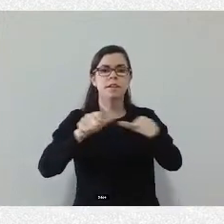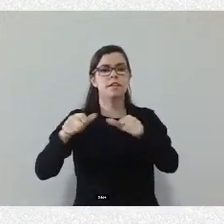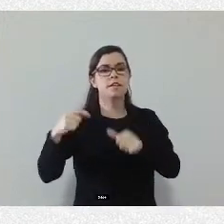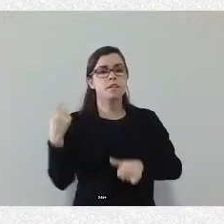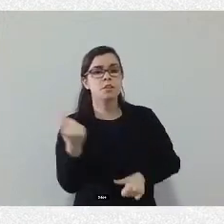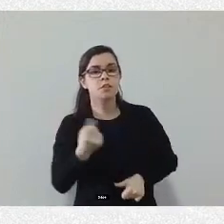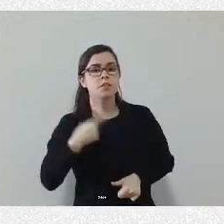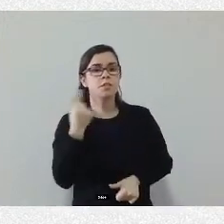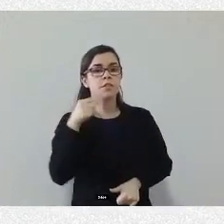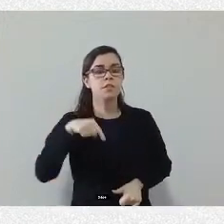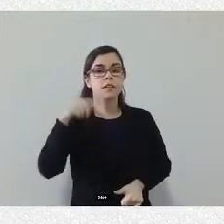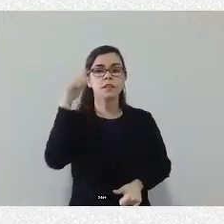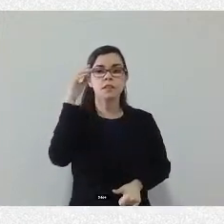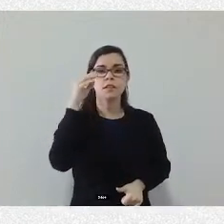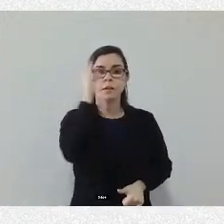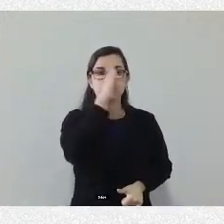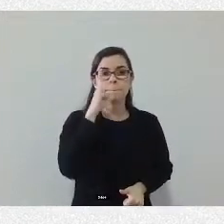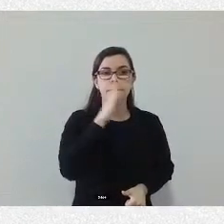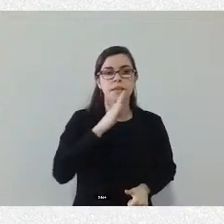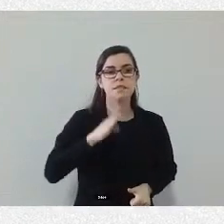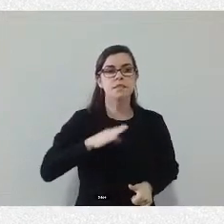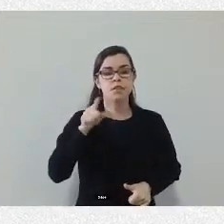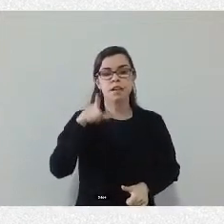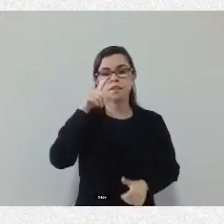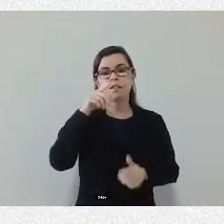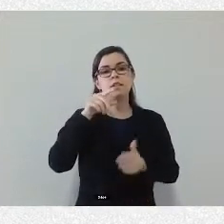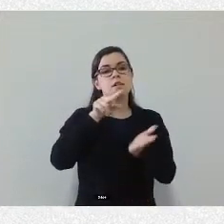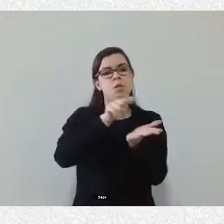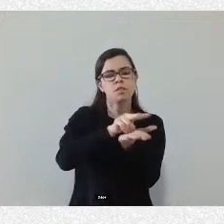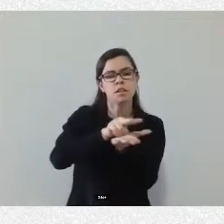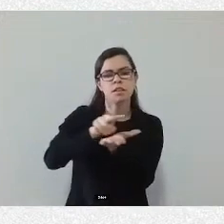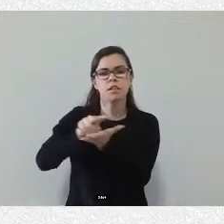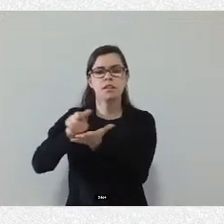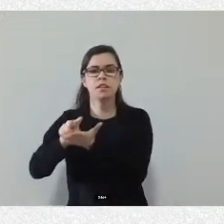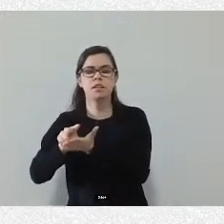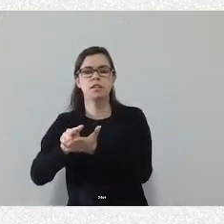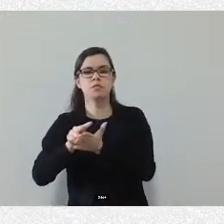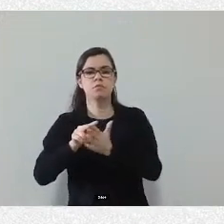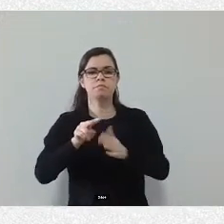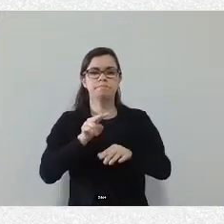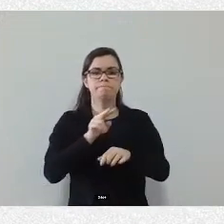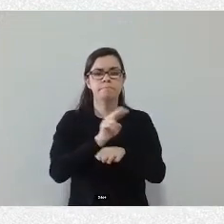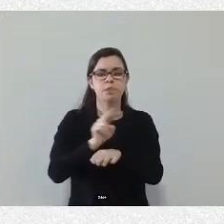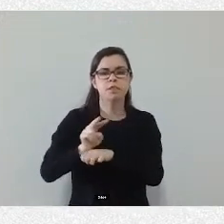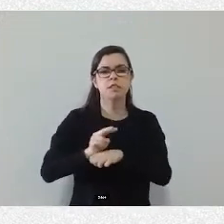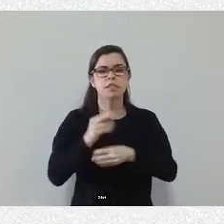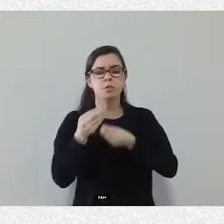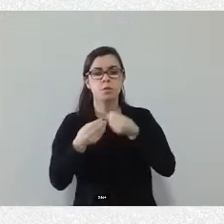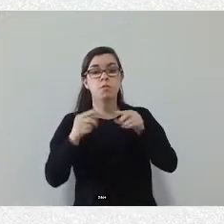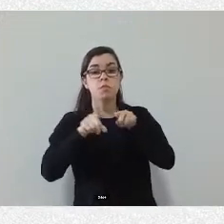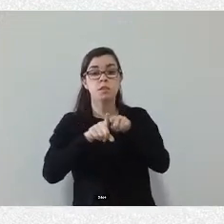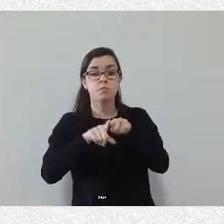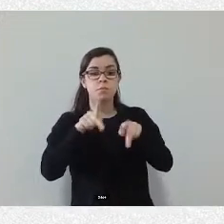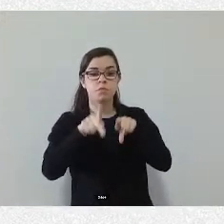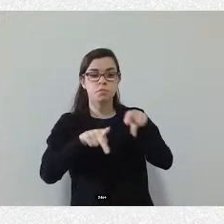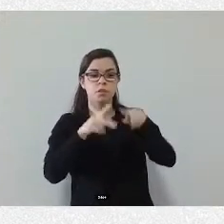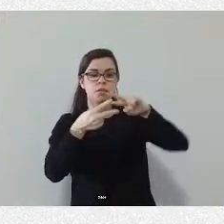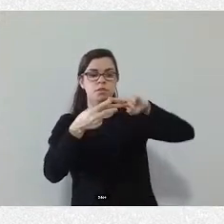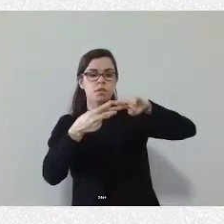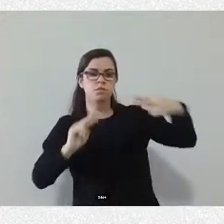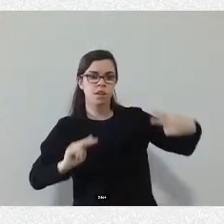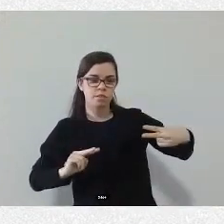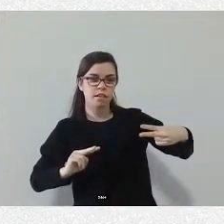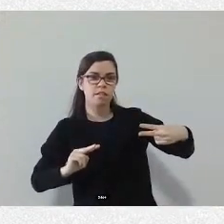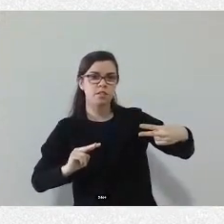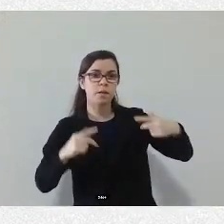peculiaridades, né, assistenciais e também, né, a genética da nossa população e também, né, considerando outros fatores, por